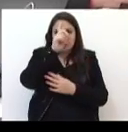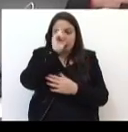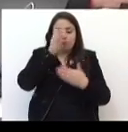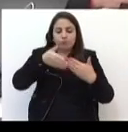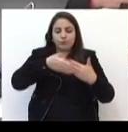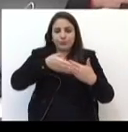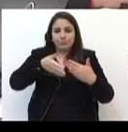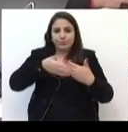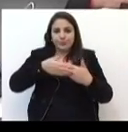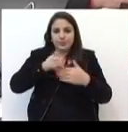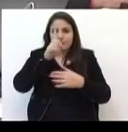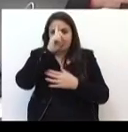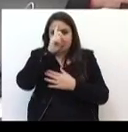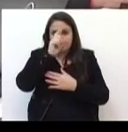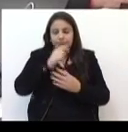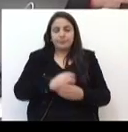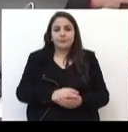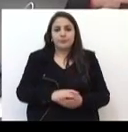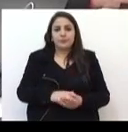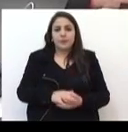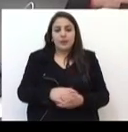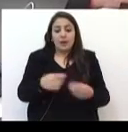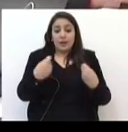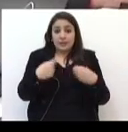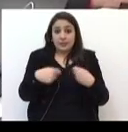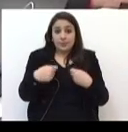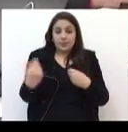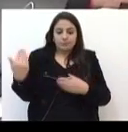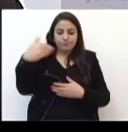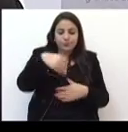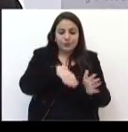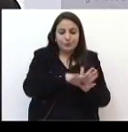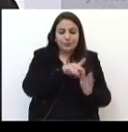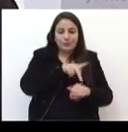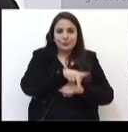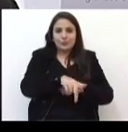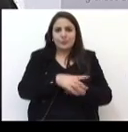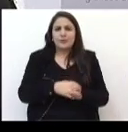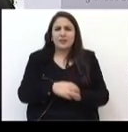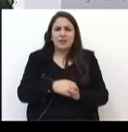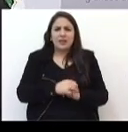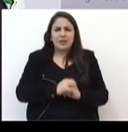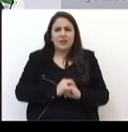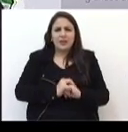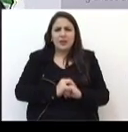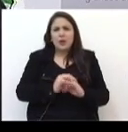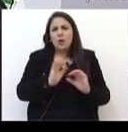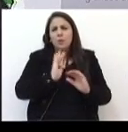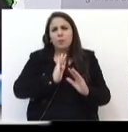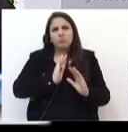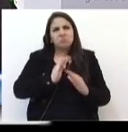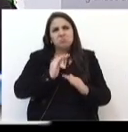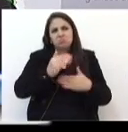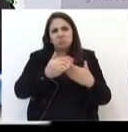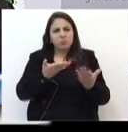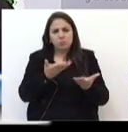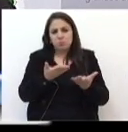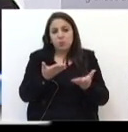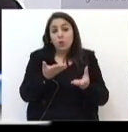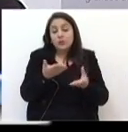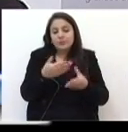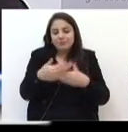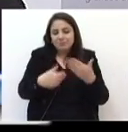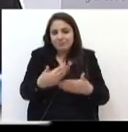hospitais fecharam as portas e a demanda é absorvida aqui. Pequenos procedimentos cirúrgicos, até